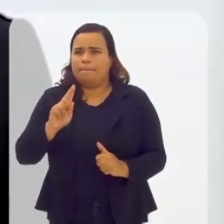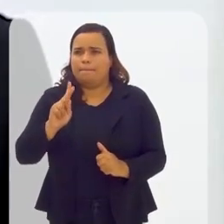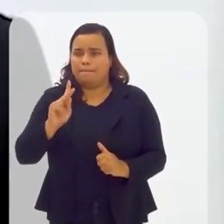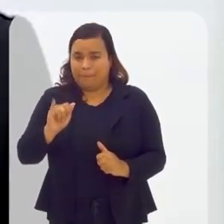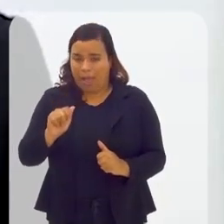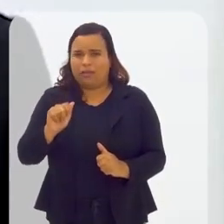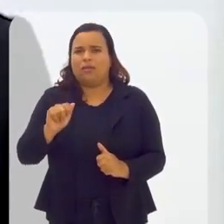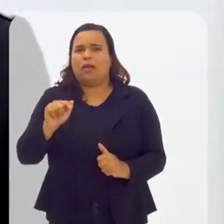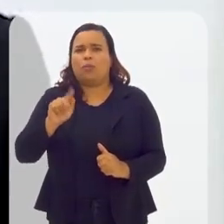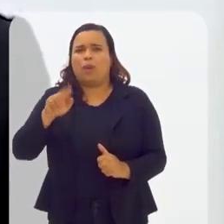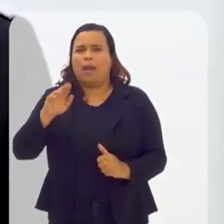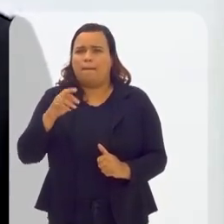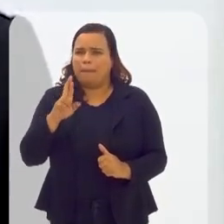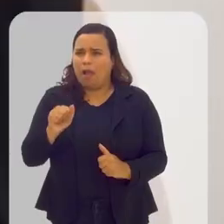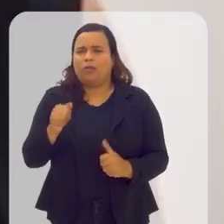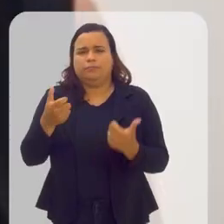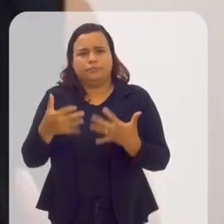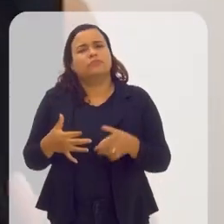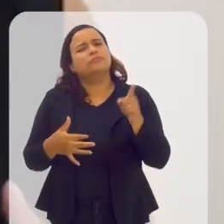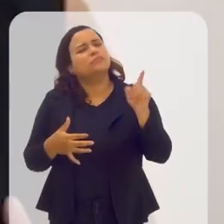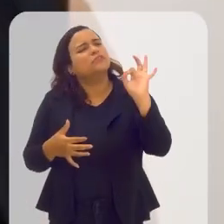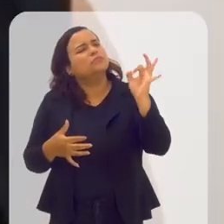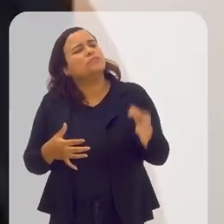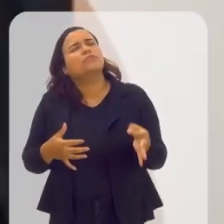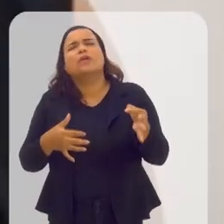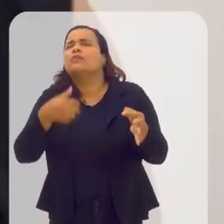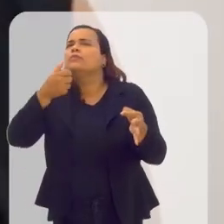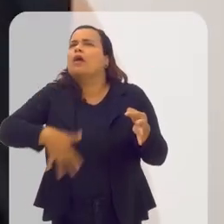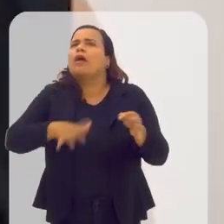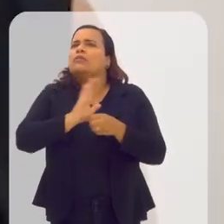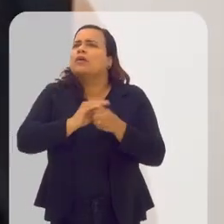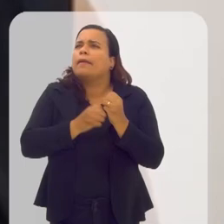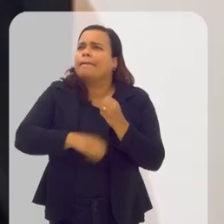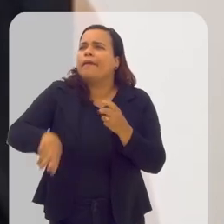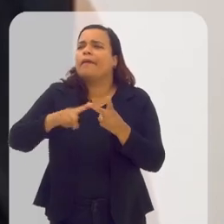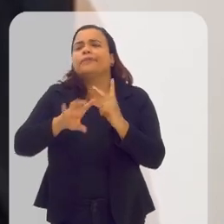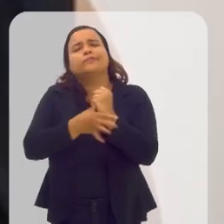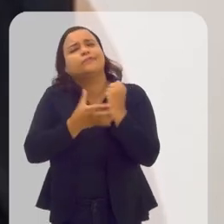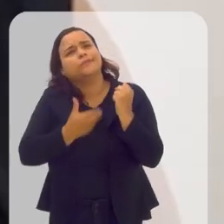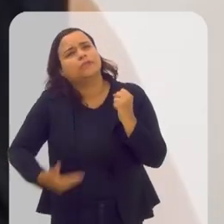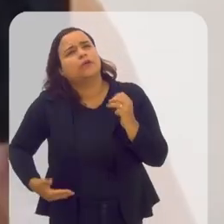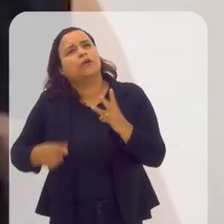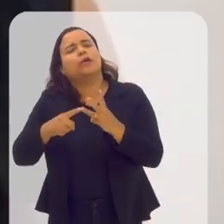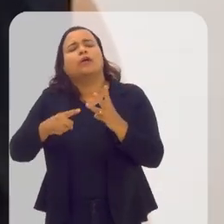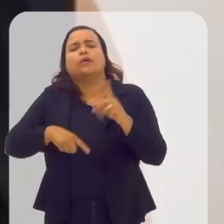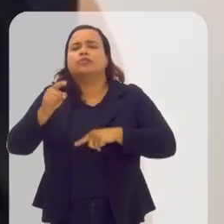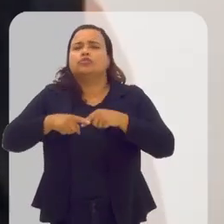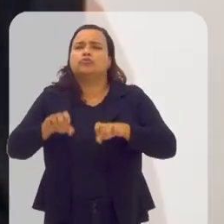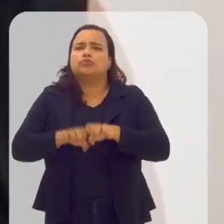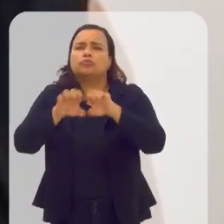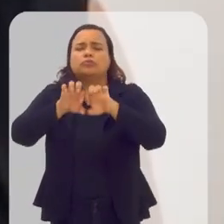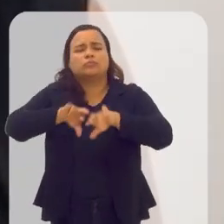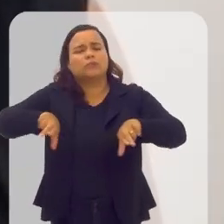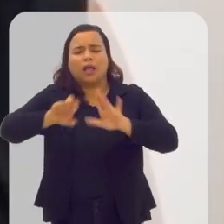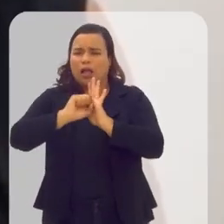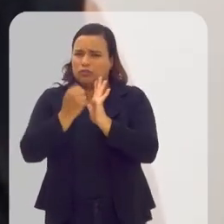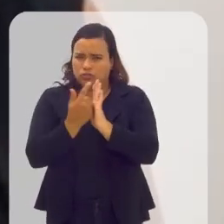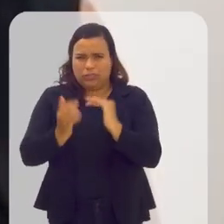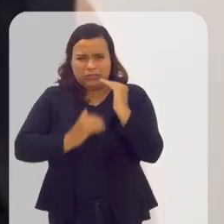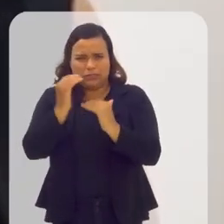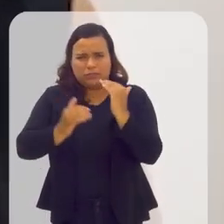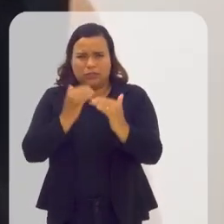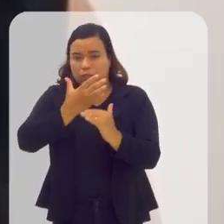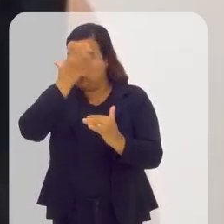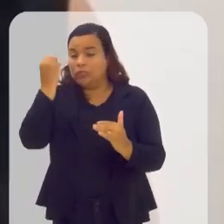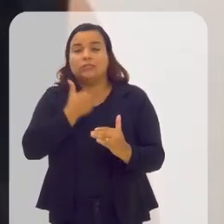efeitos econômicos fenomenais. O senhor citou saneamento, a questão da segurança pública e infraestrutura. Nessa agenda de desenvolvimento, o